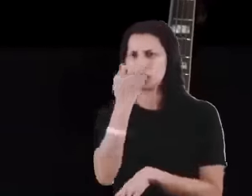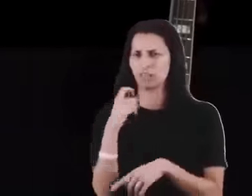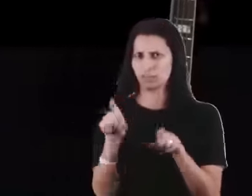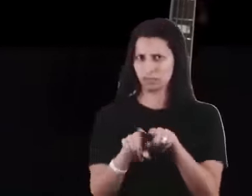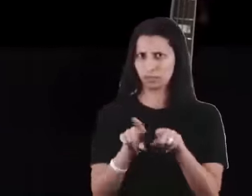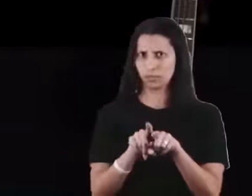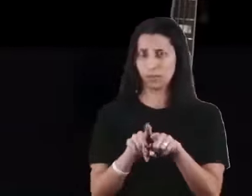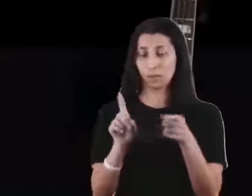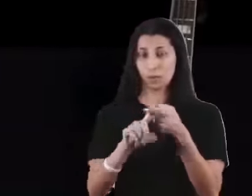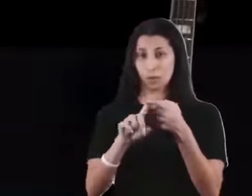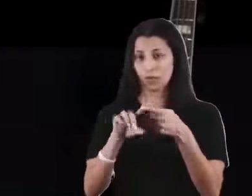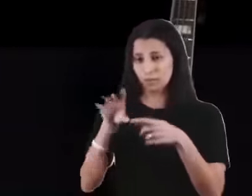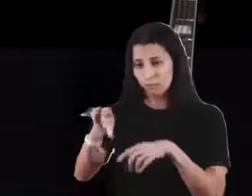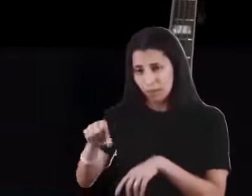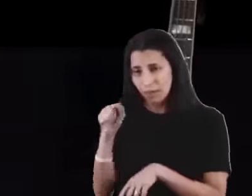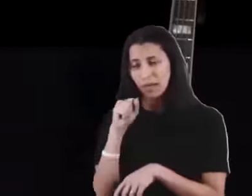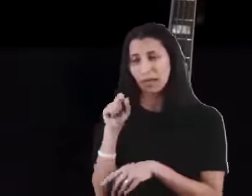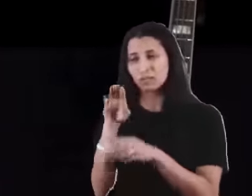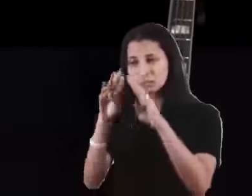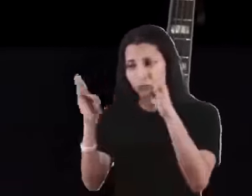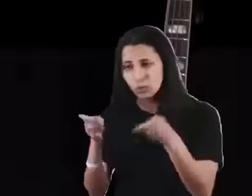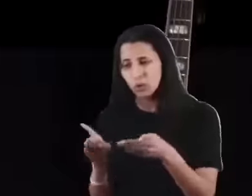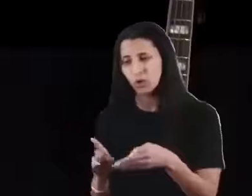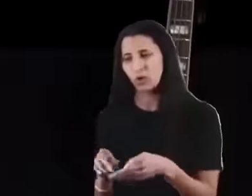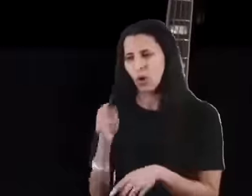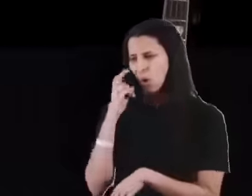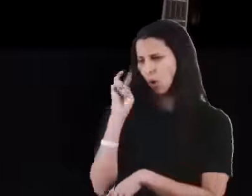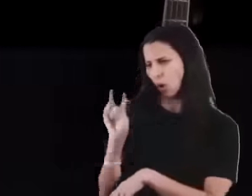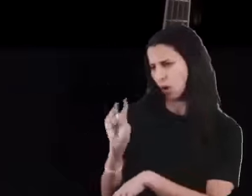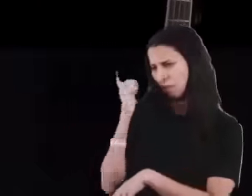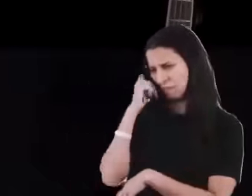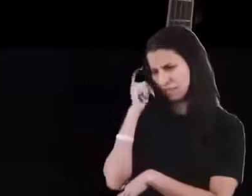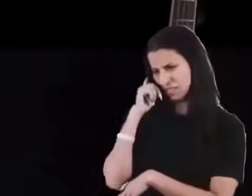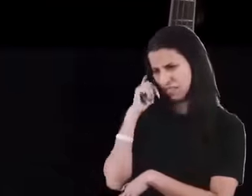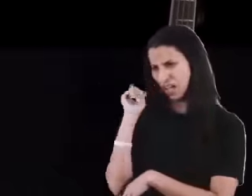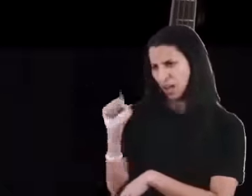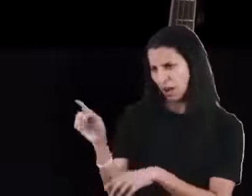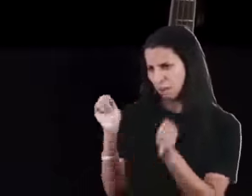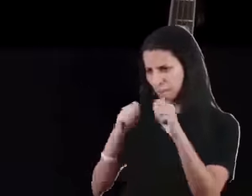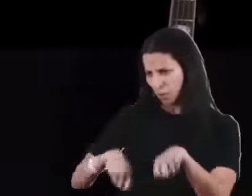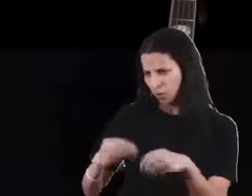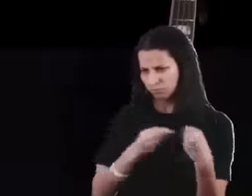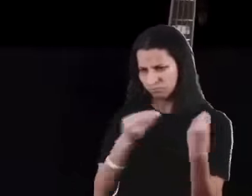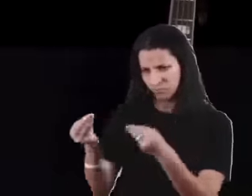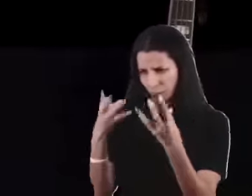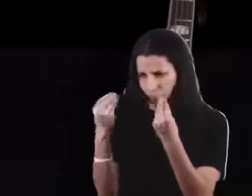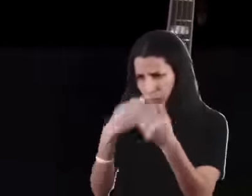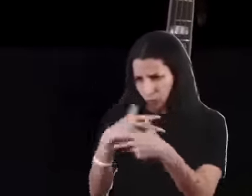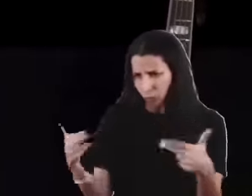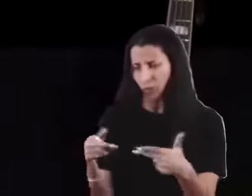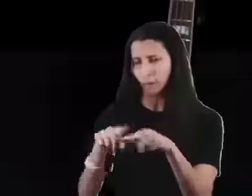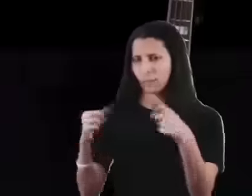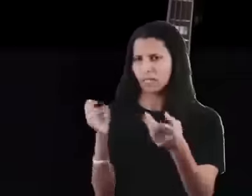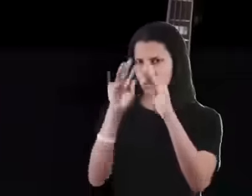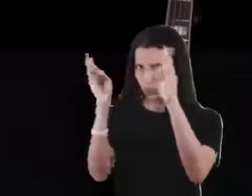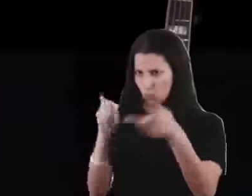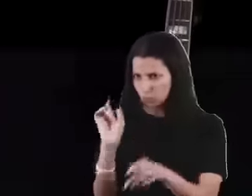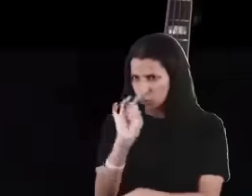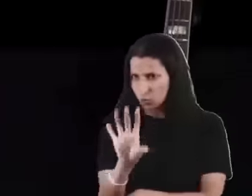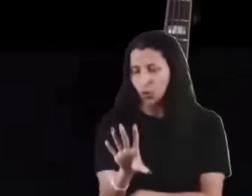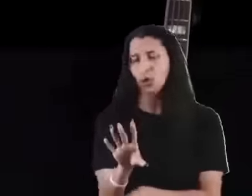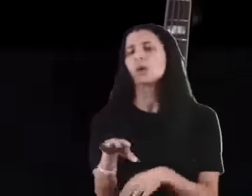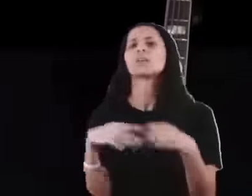tu ia lembrar Rapaz o camarada podia me dar tanta quando nós Deus ó esse o Dri e quem nunca recebeu uma